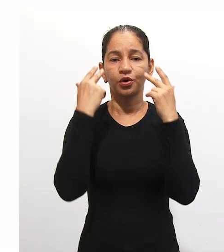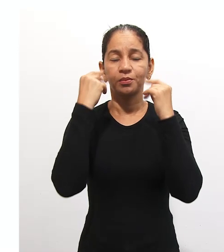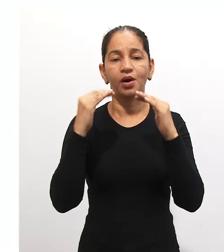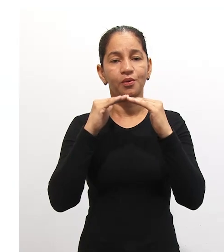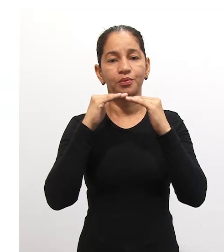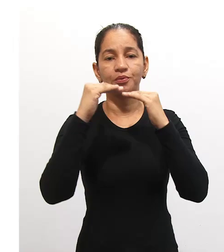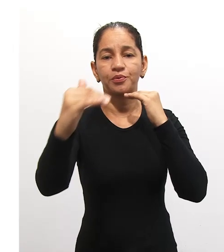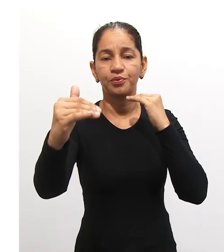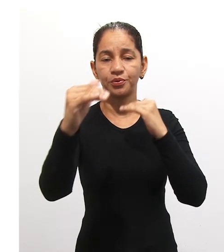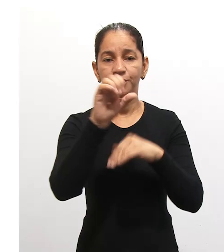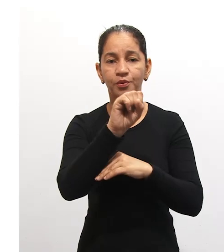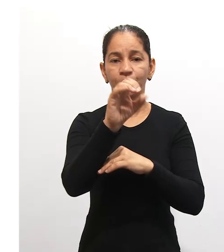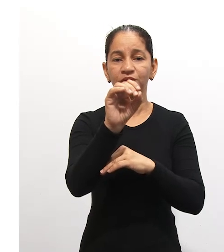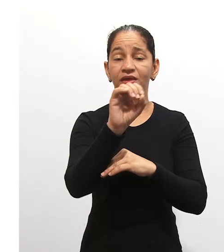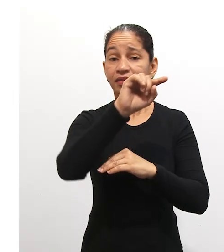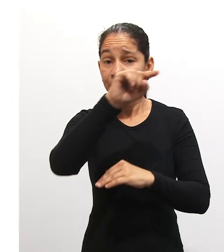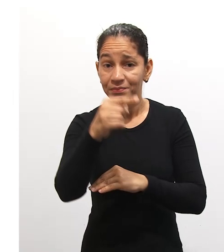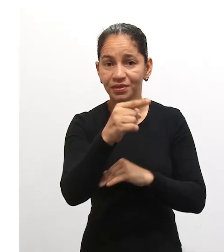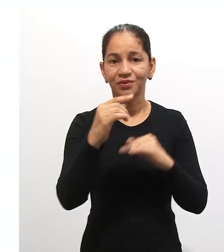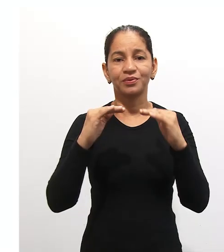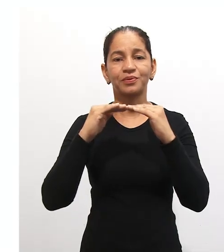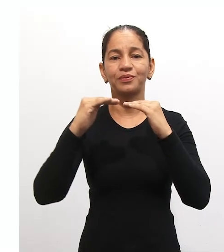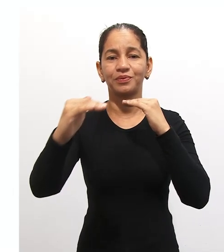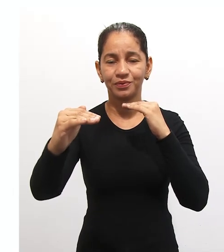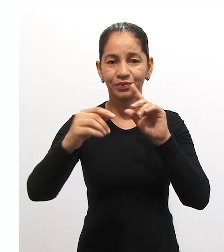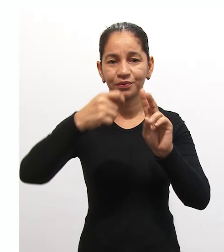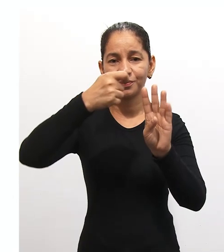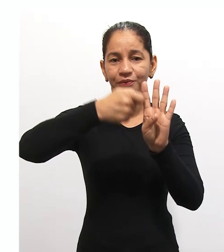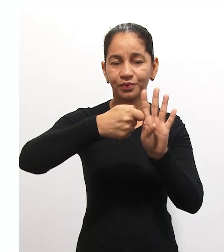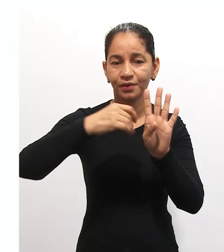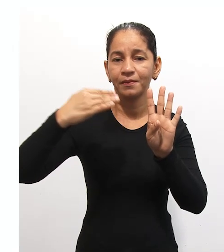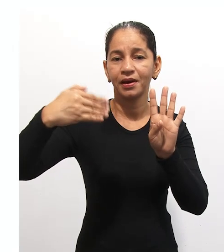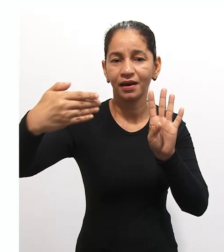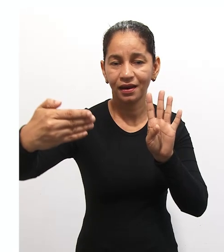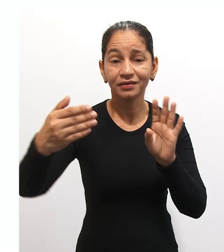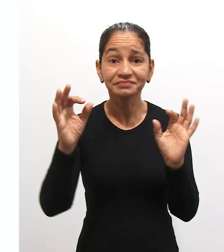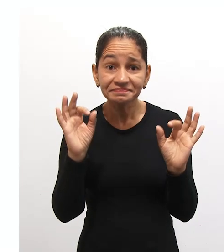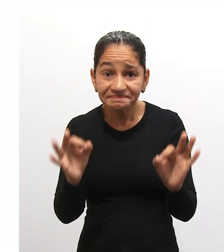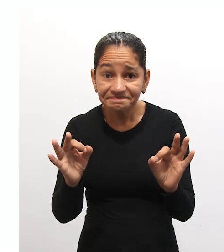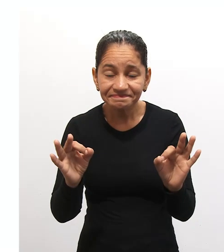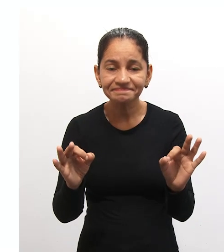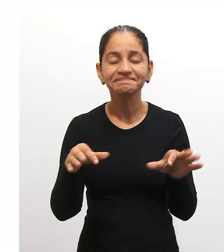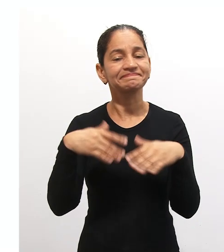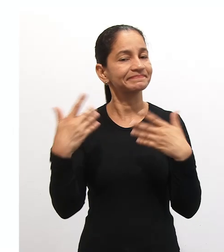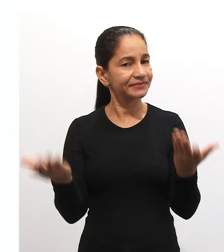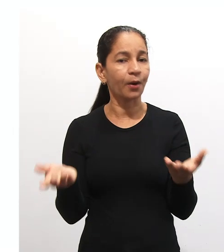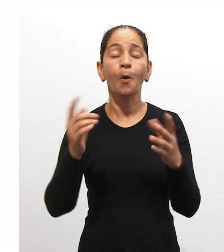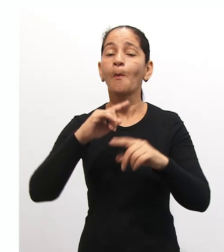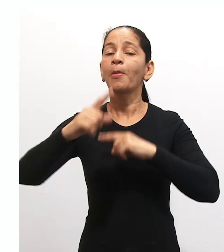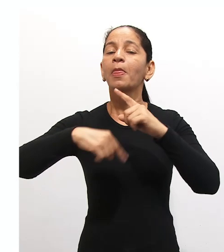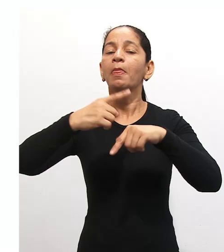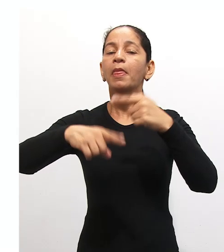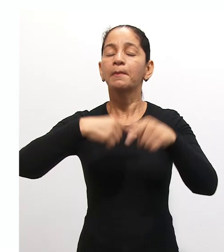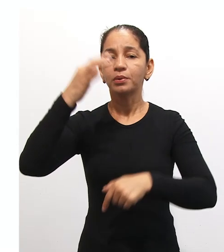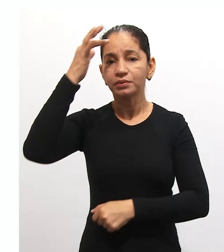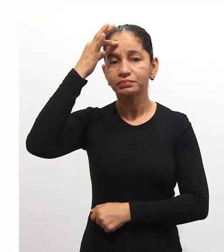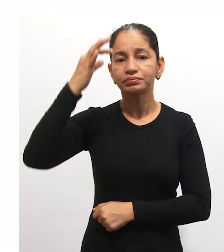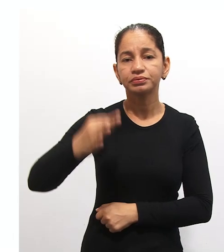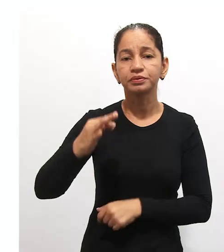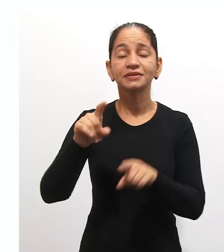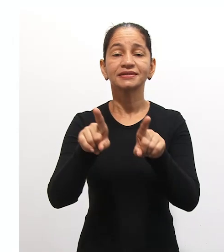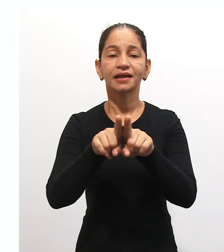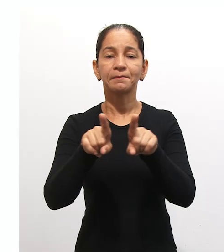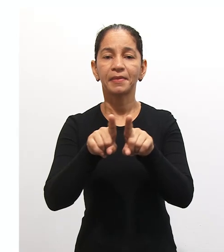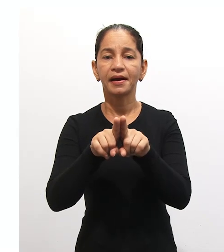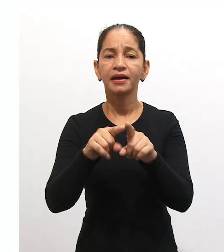funcionando na prática. Custo como ferramenta de decisão. Os custos servem também